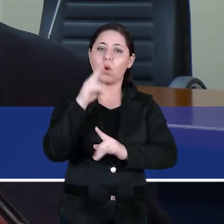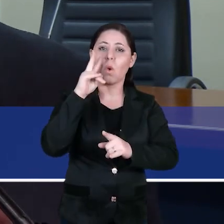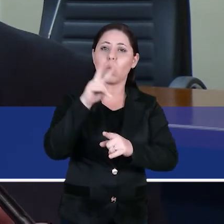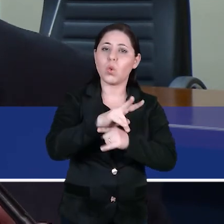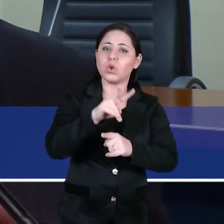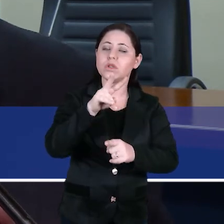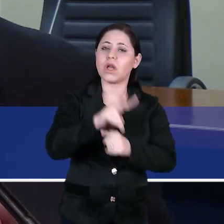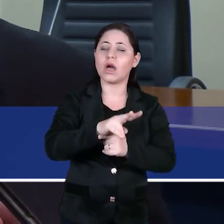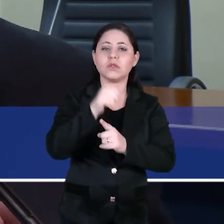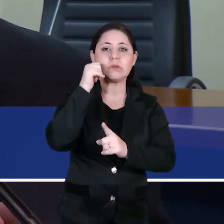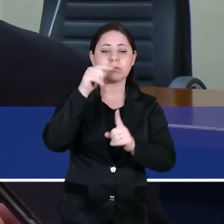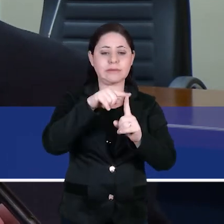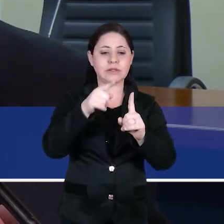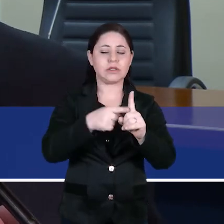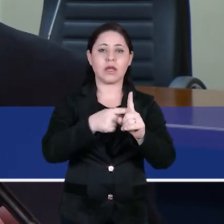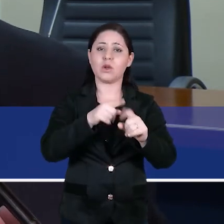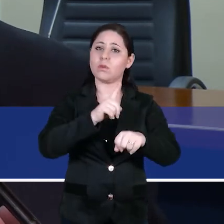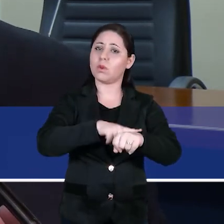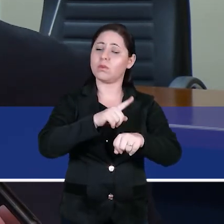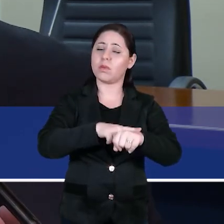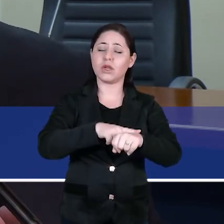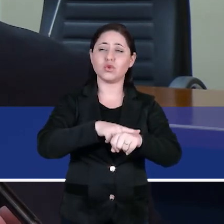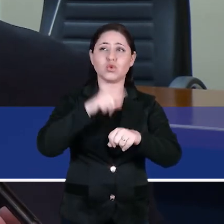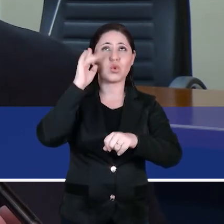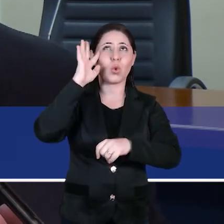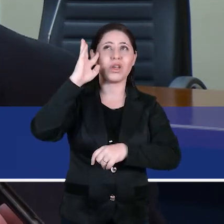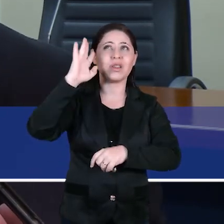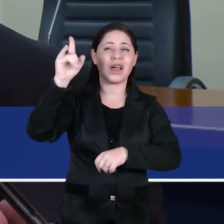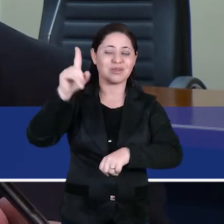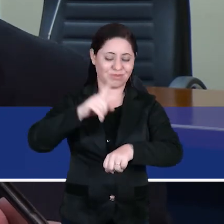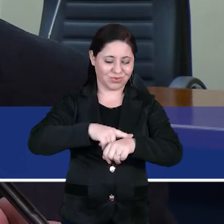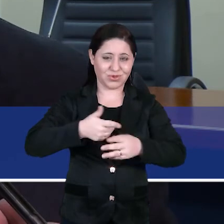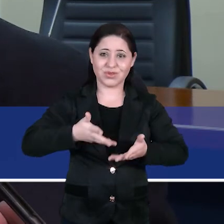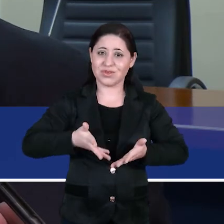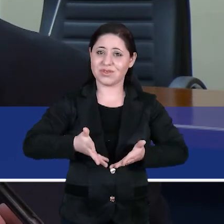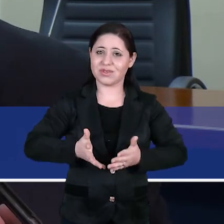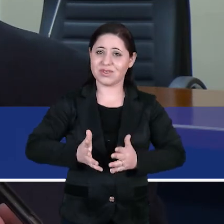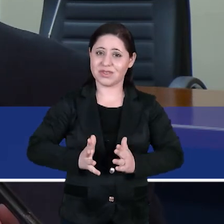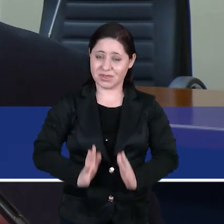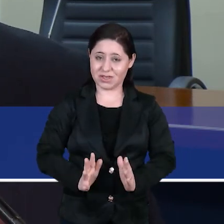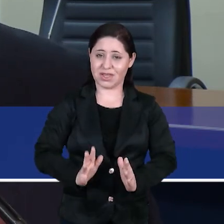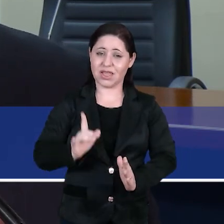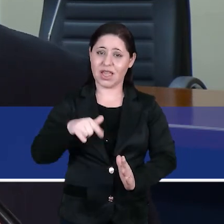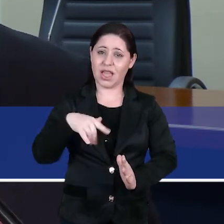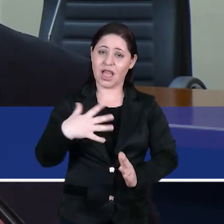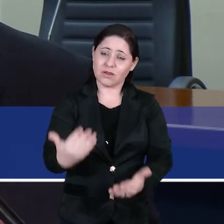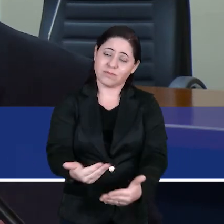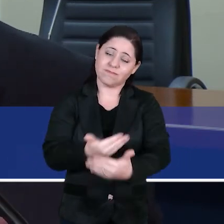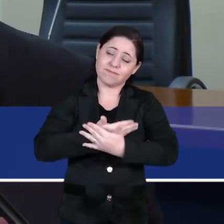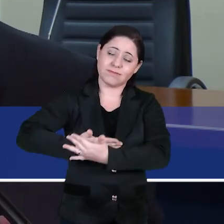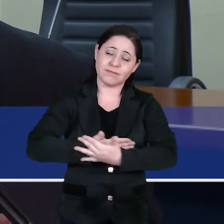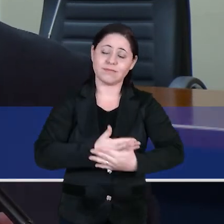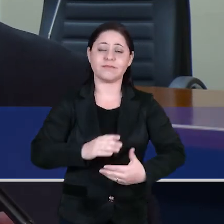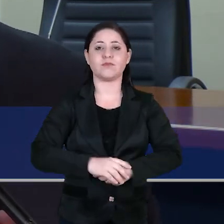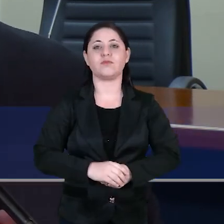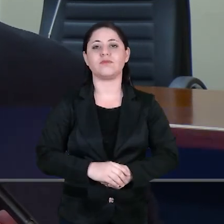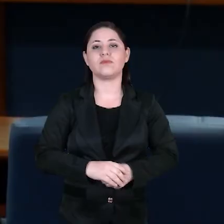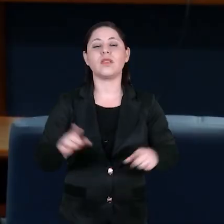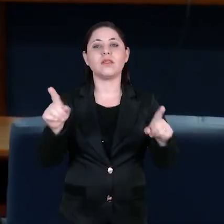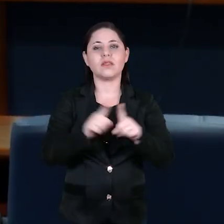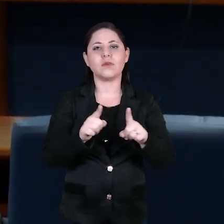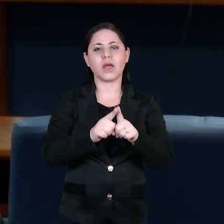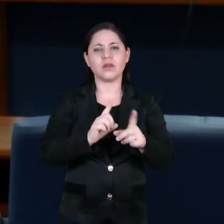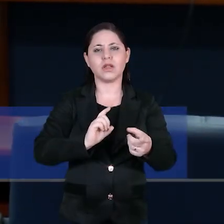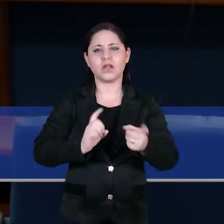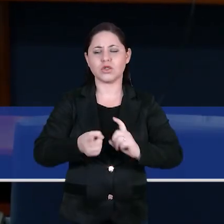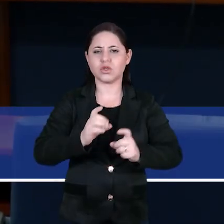esse resguardo dessa paciente quando ela chega para o tão sonhado momento de passar pelo parto e receber seu bebê.